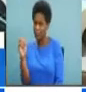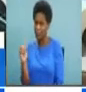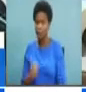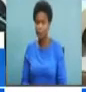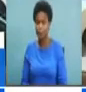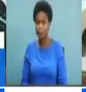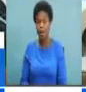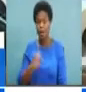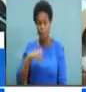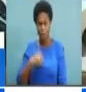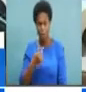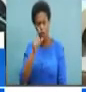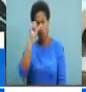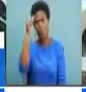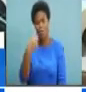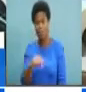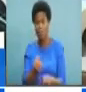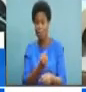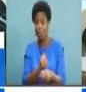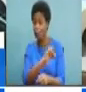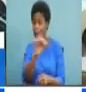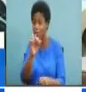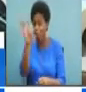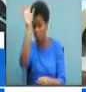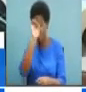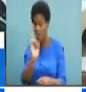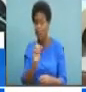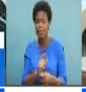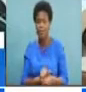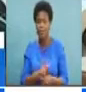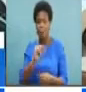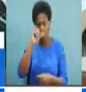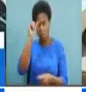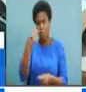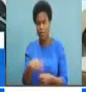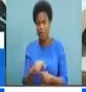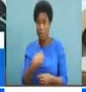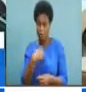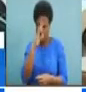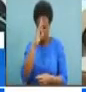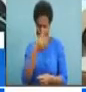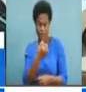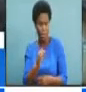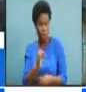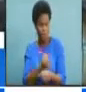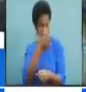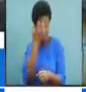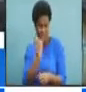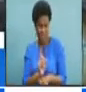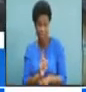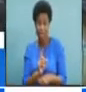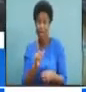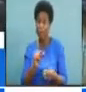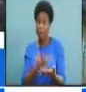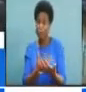do vosso trabalho, o governo está orgulhoso. Eu sei que não é e não foi um trabalho fácil. Gostaria também